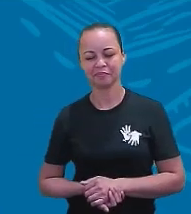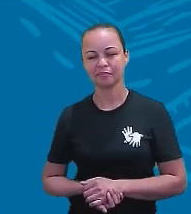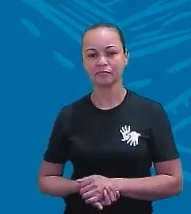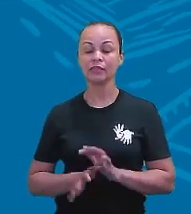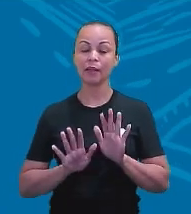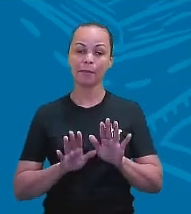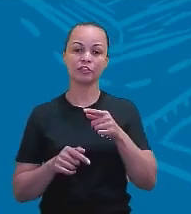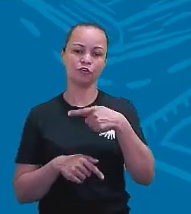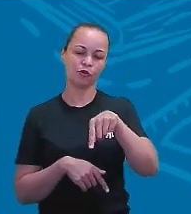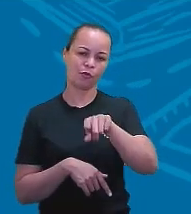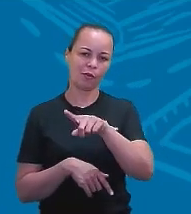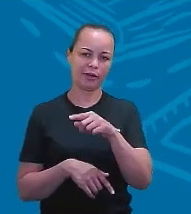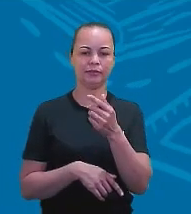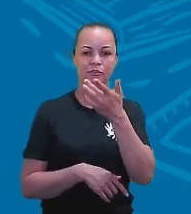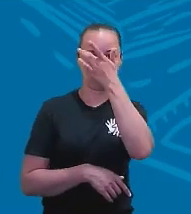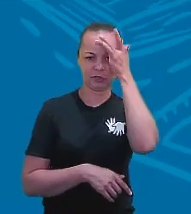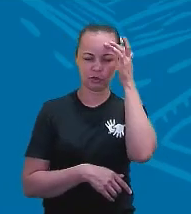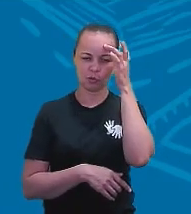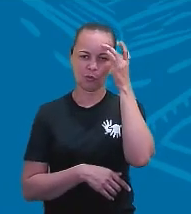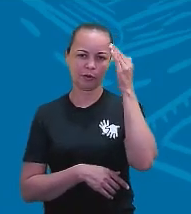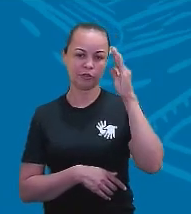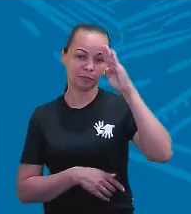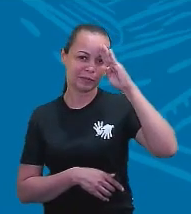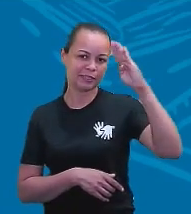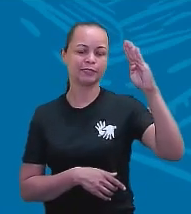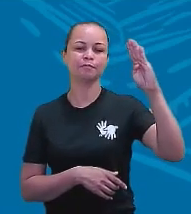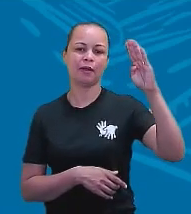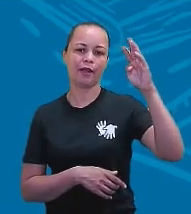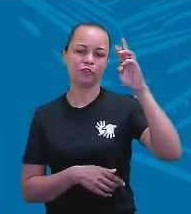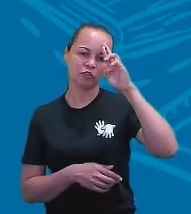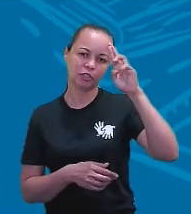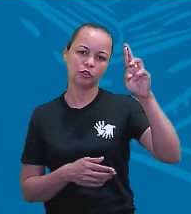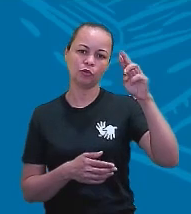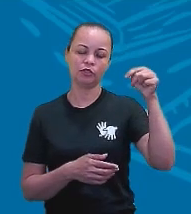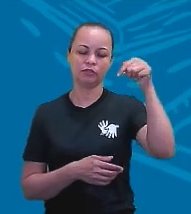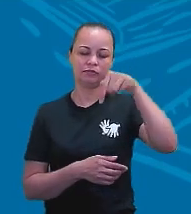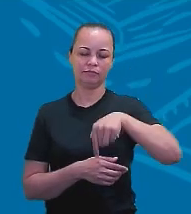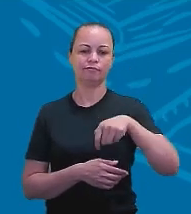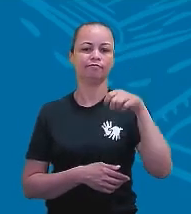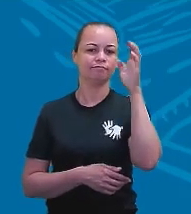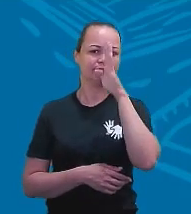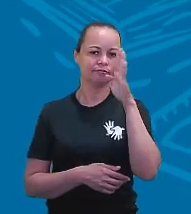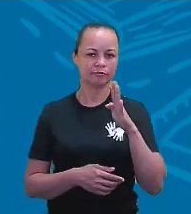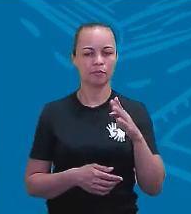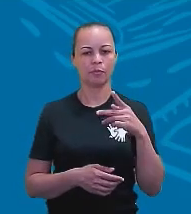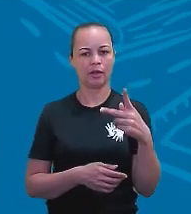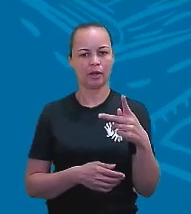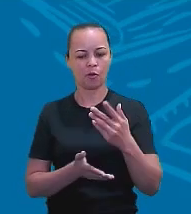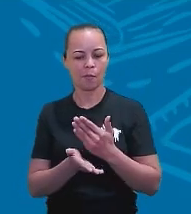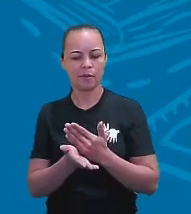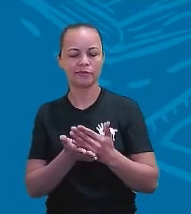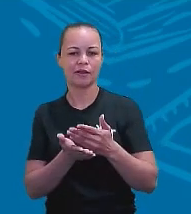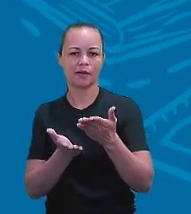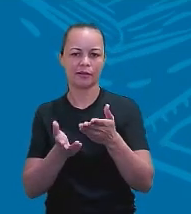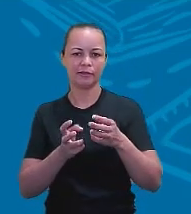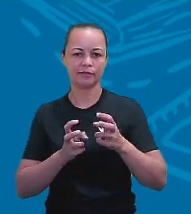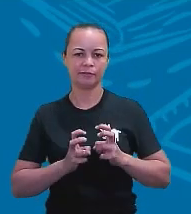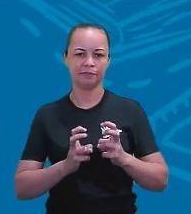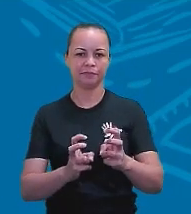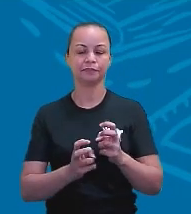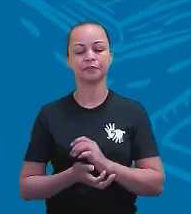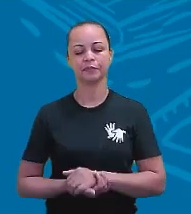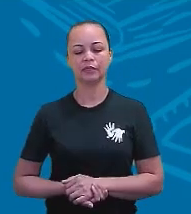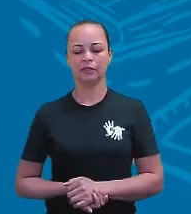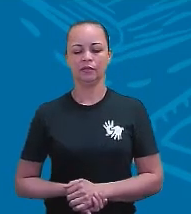aí os principais aí que tiveram aqui no Brasil para fazer essa obra. Bom,